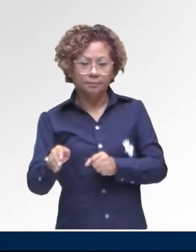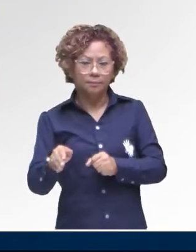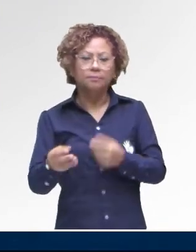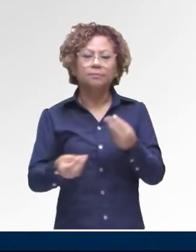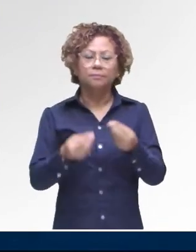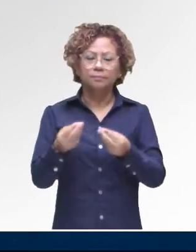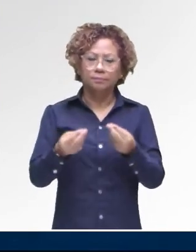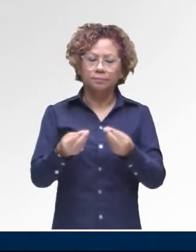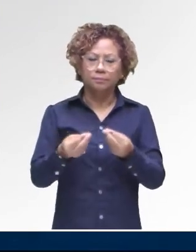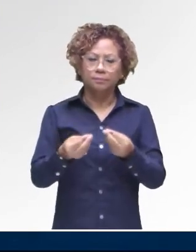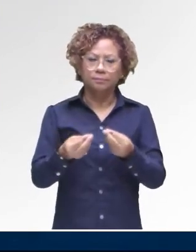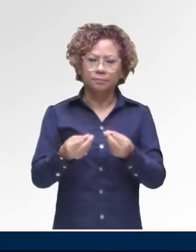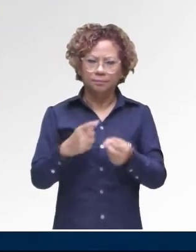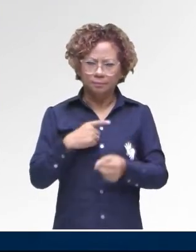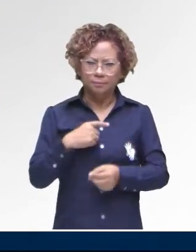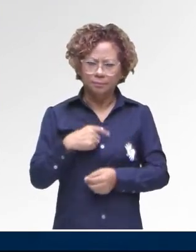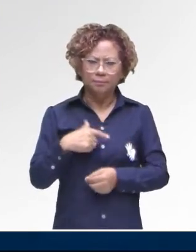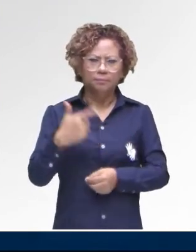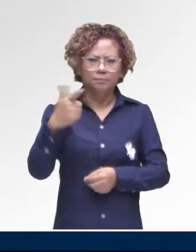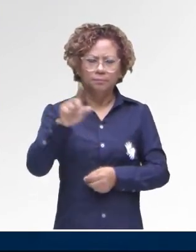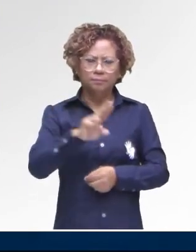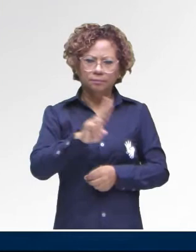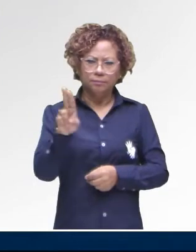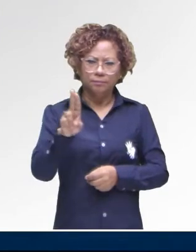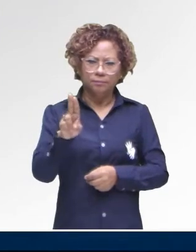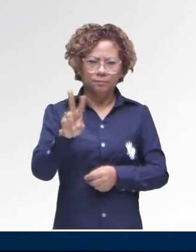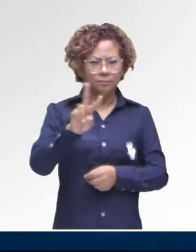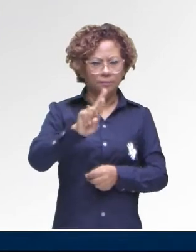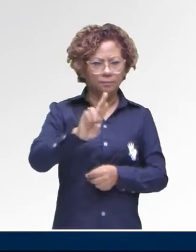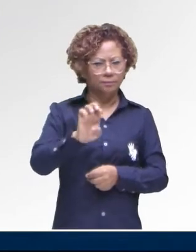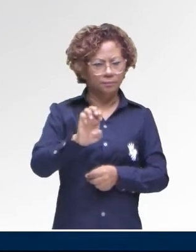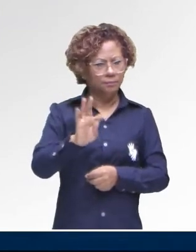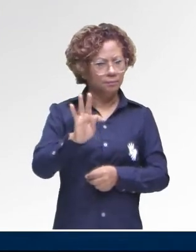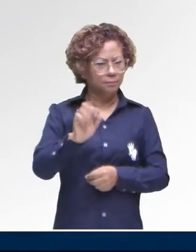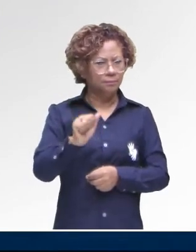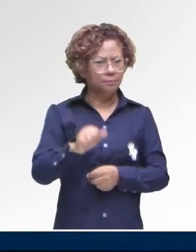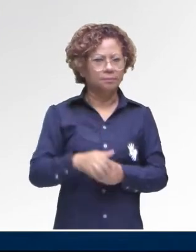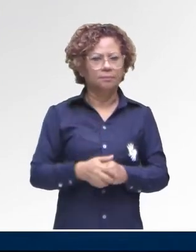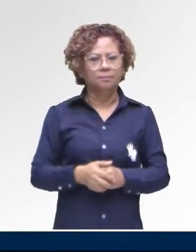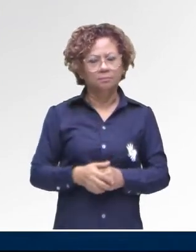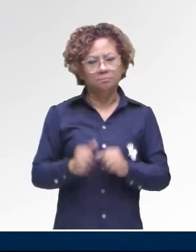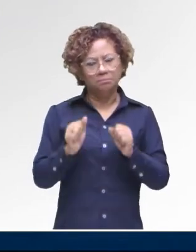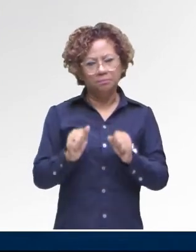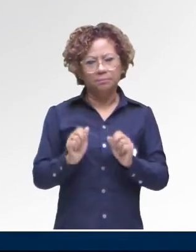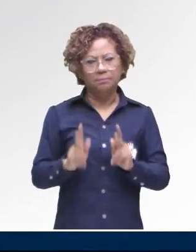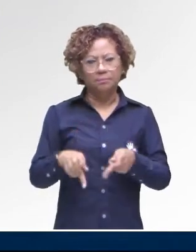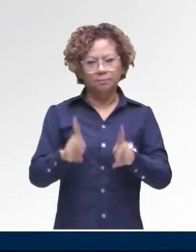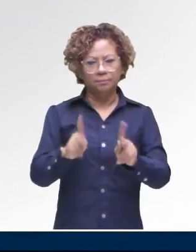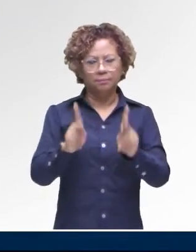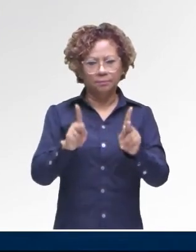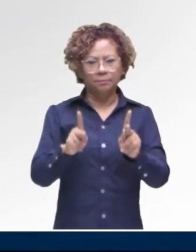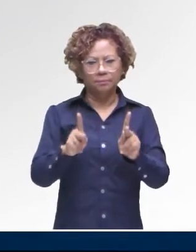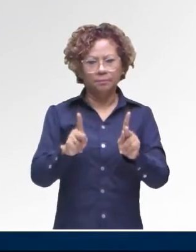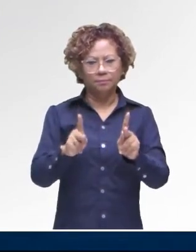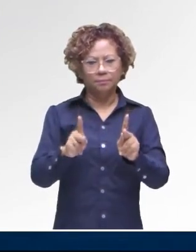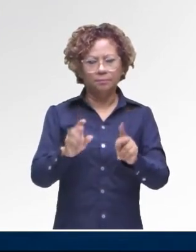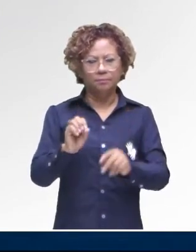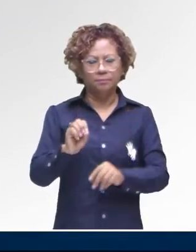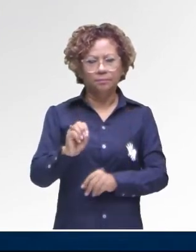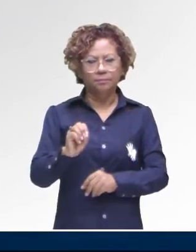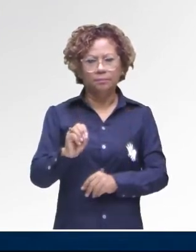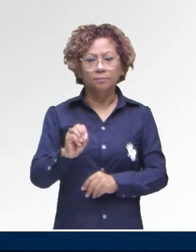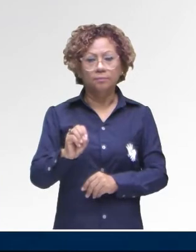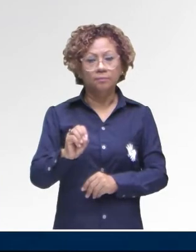um outro nome para ela. Ou poderiam ser segmentos de retas ou semi-retas.